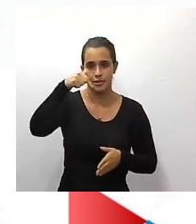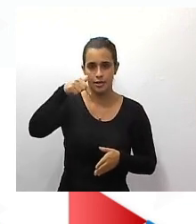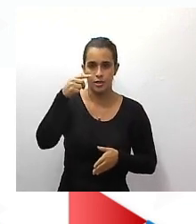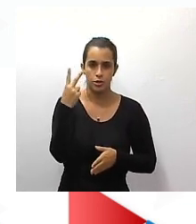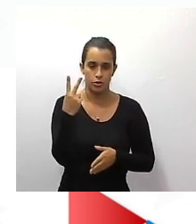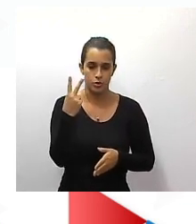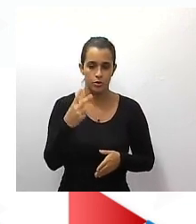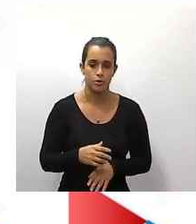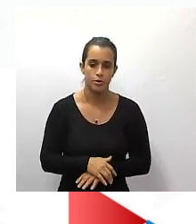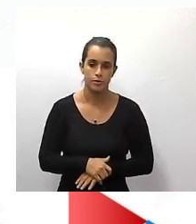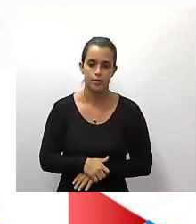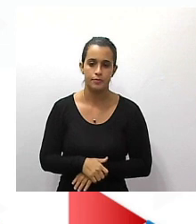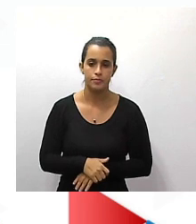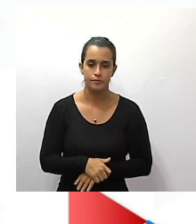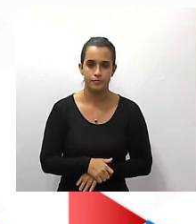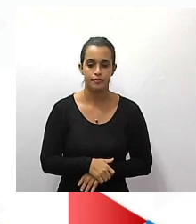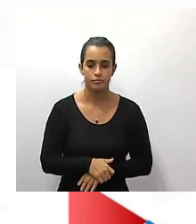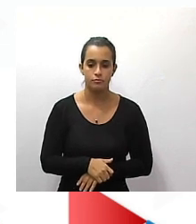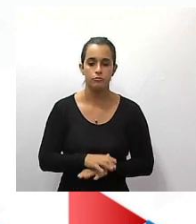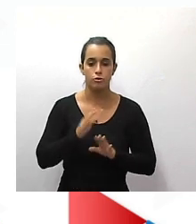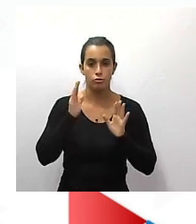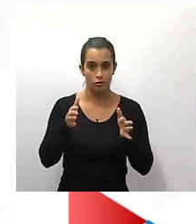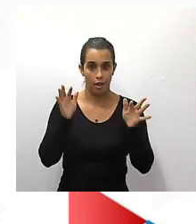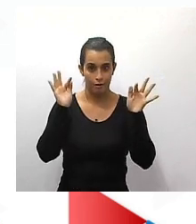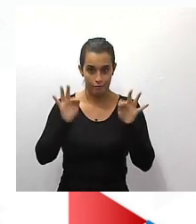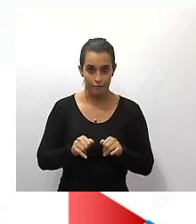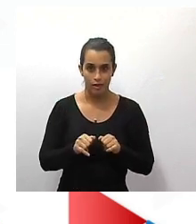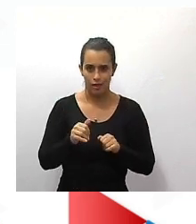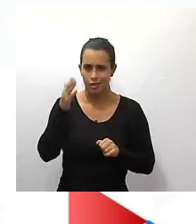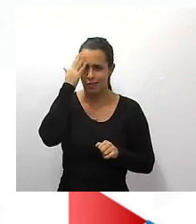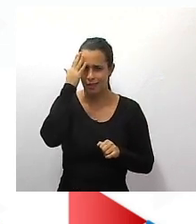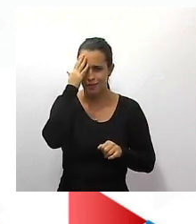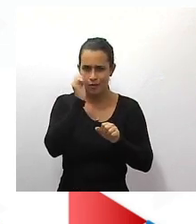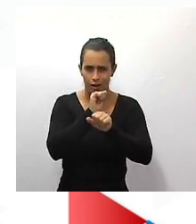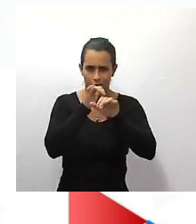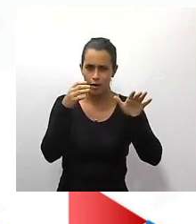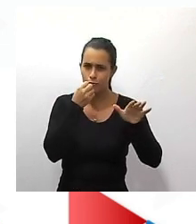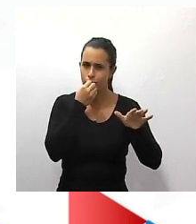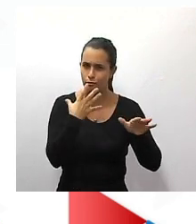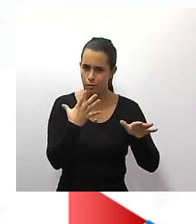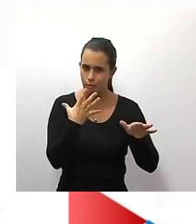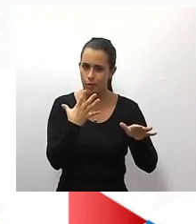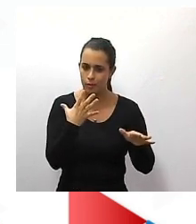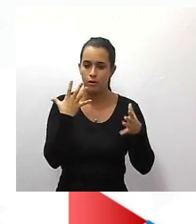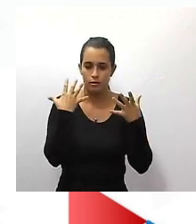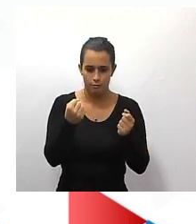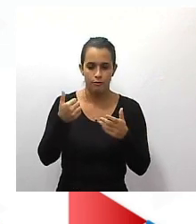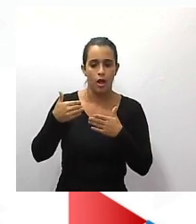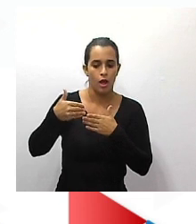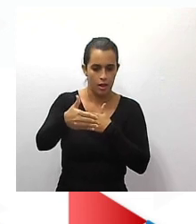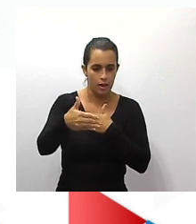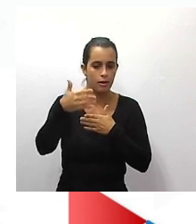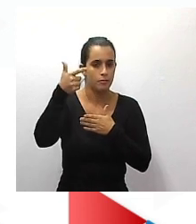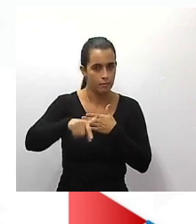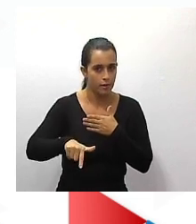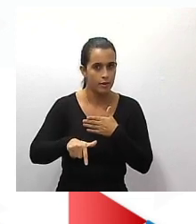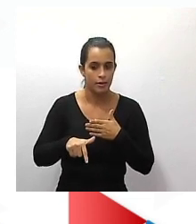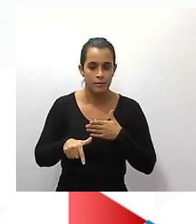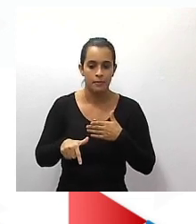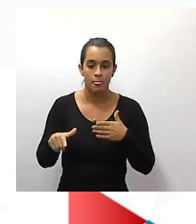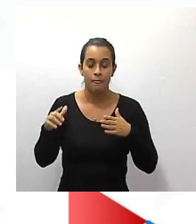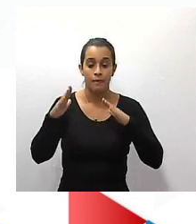isso a caixa d'água da tua casa tem que estar acima do teto para poder dar pressão para a água descer para os canos, tá bom?